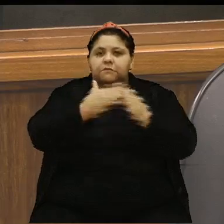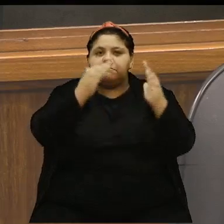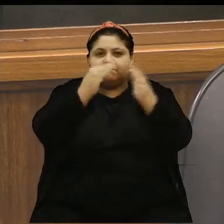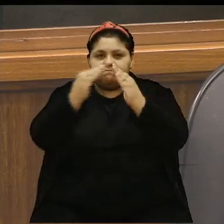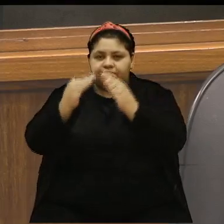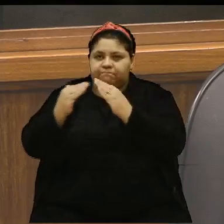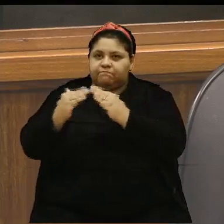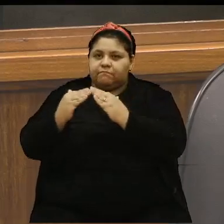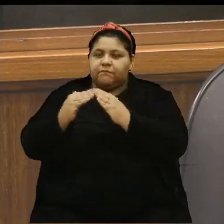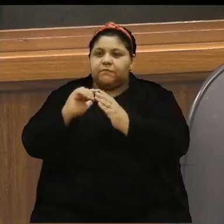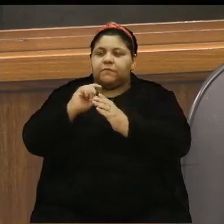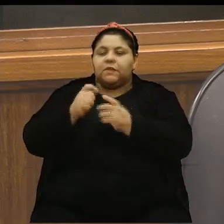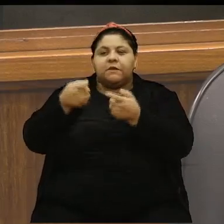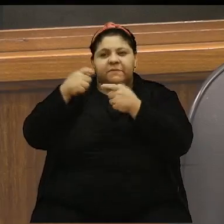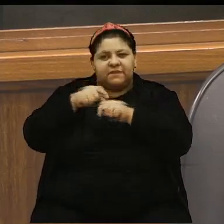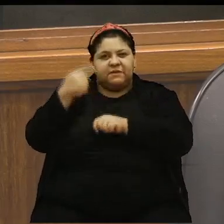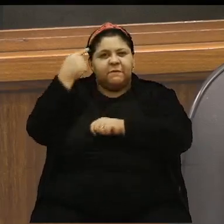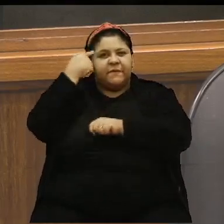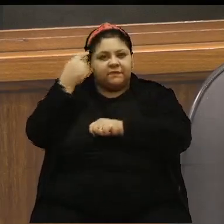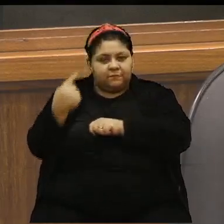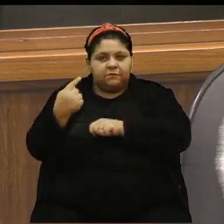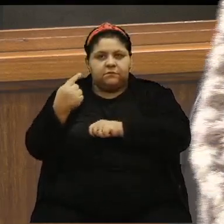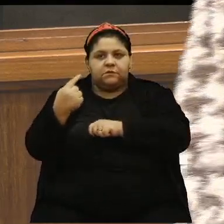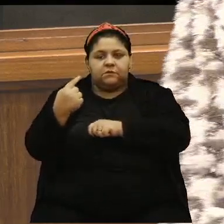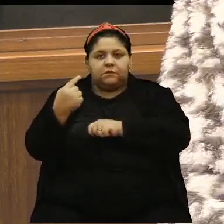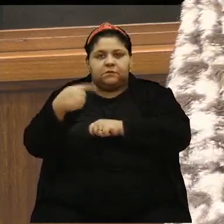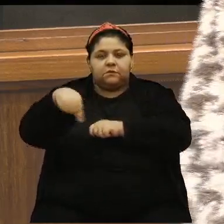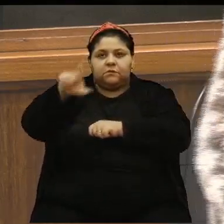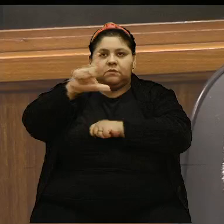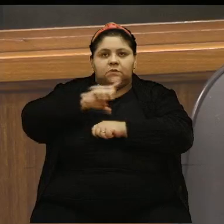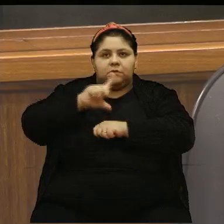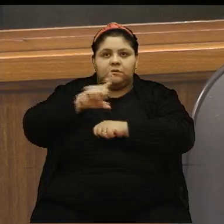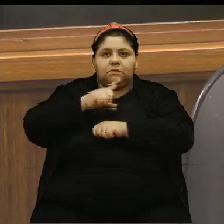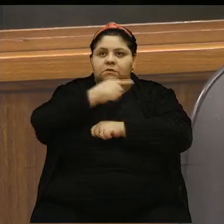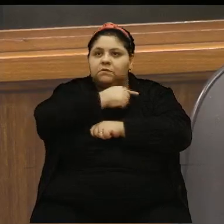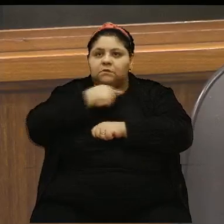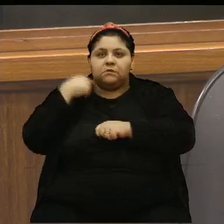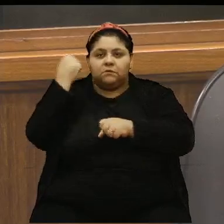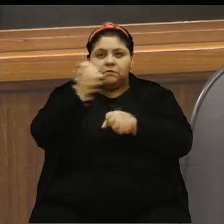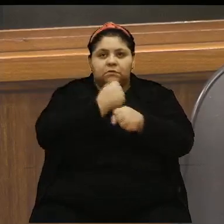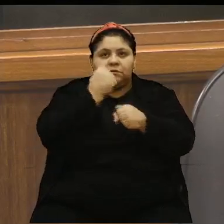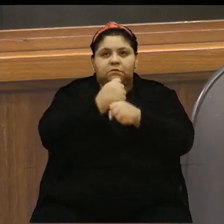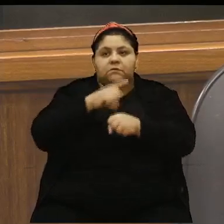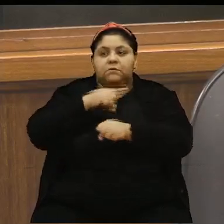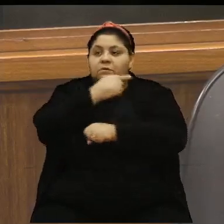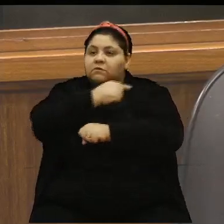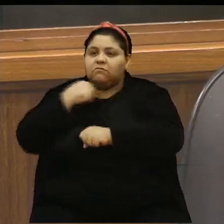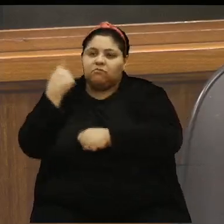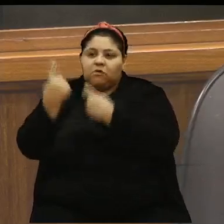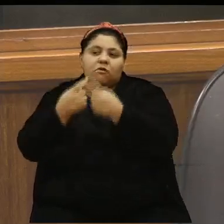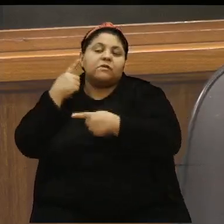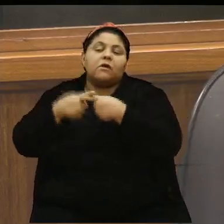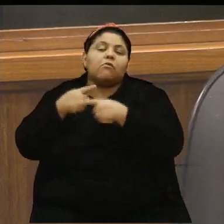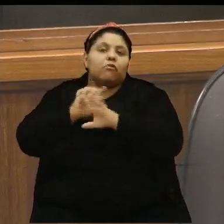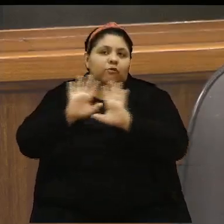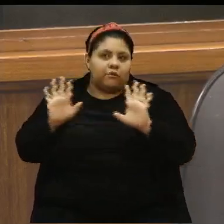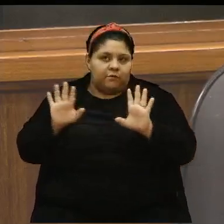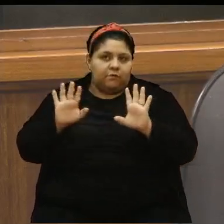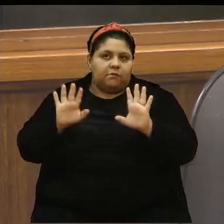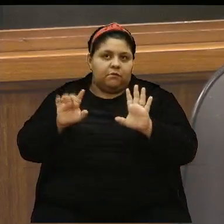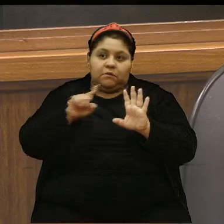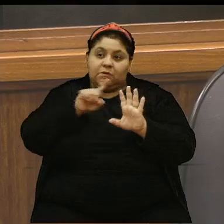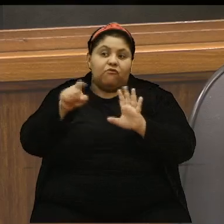que deve ser levado em consideração, porque se a gente tem um atraso da obra, a gente tem um atraso por algum motivo. Esse motivo não